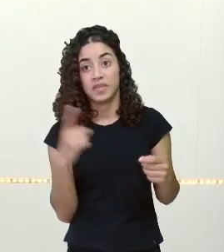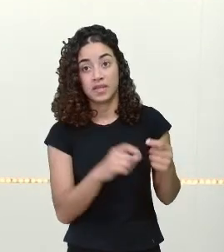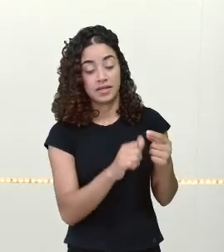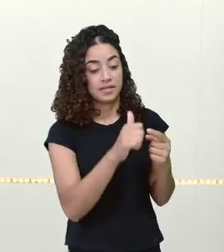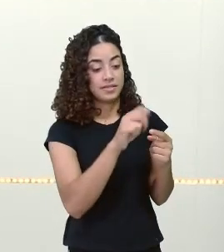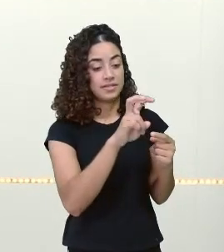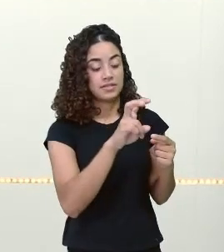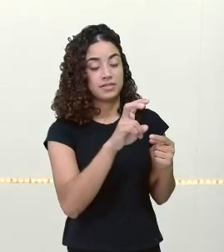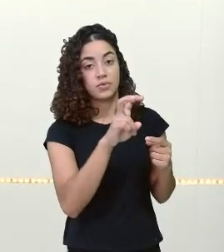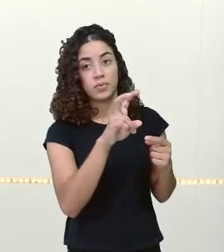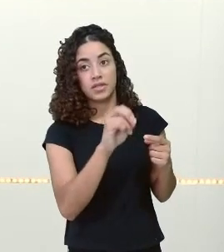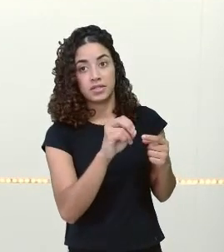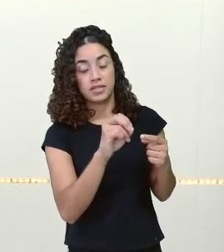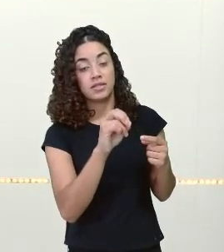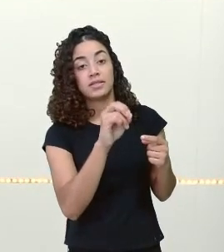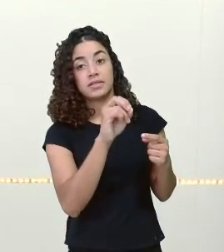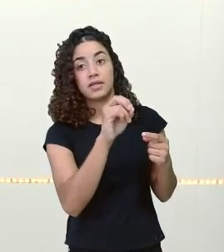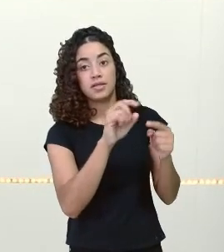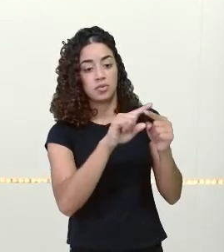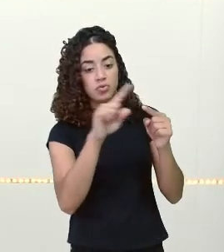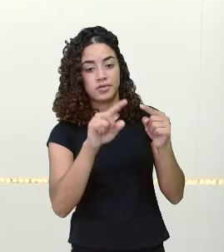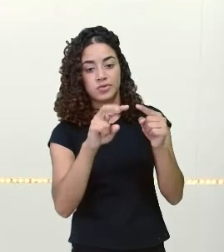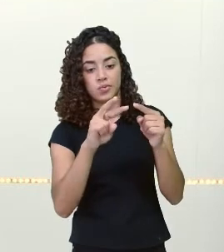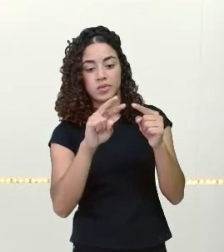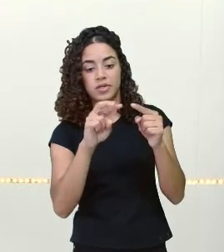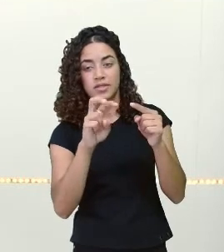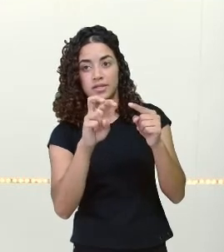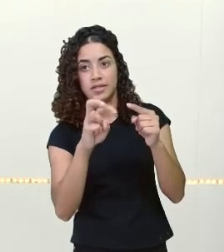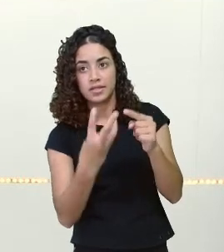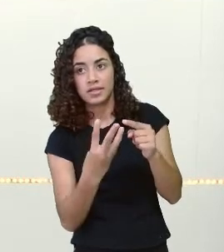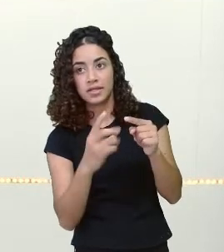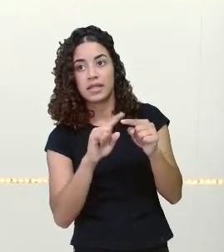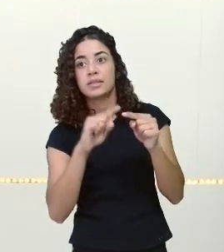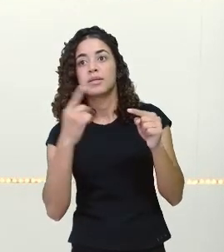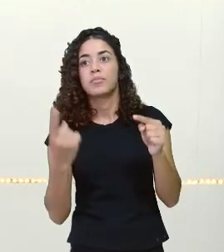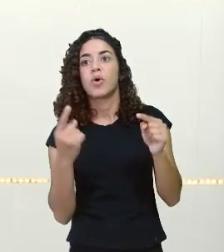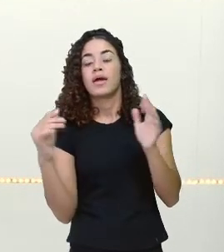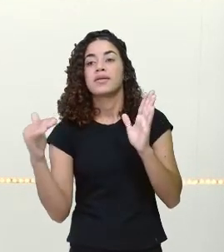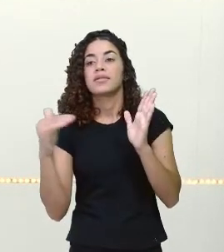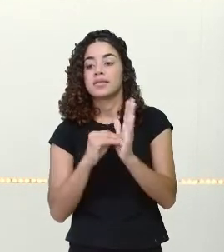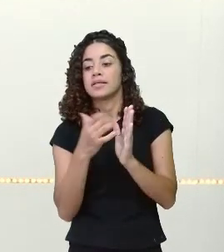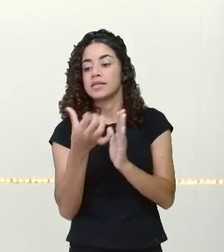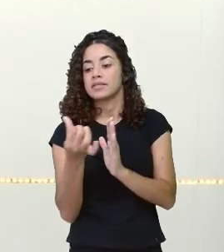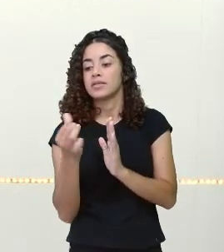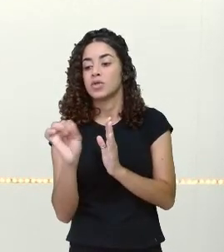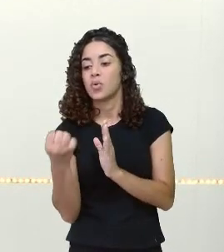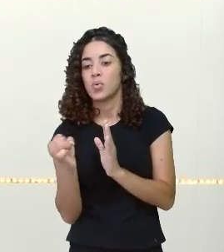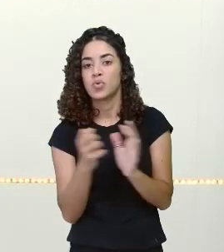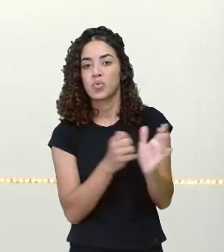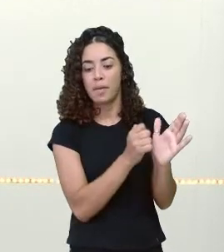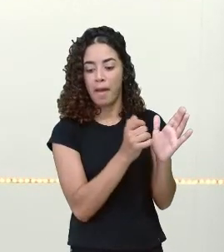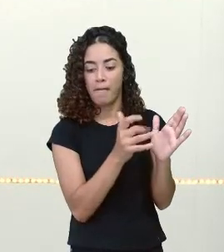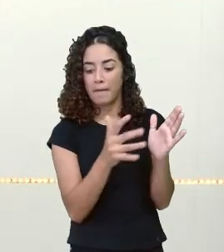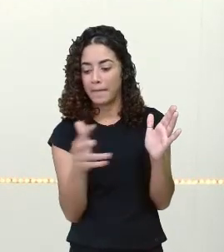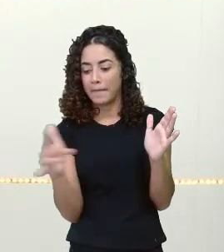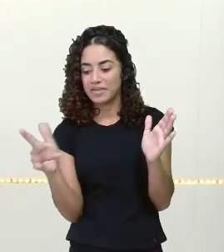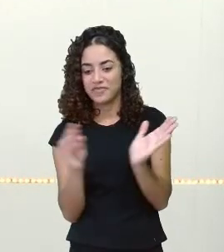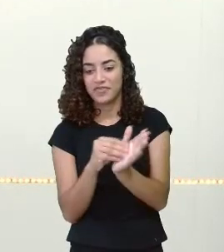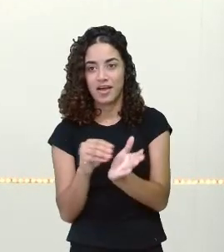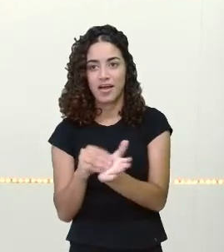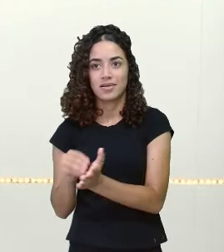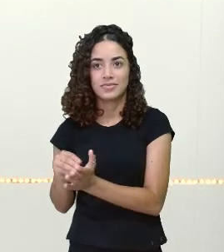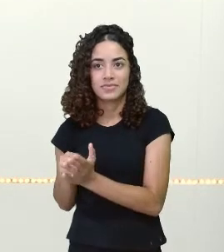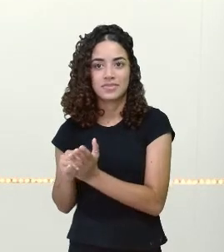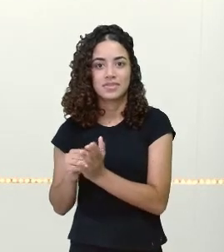para 53, depois vai vir para quanto aqui até chegar em 68? Percebam que